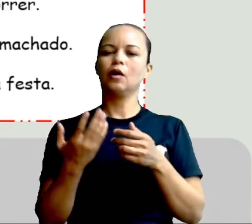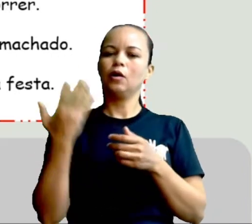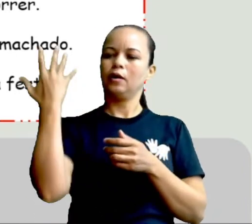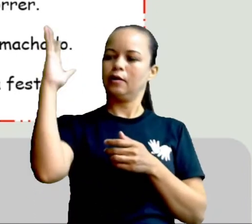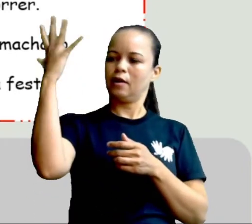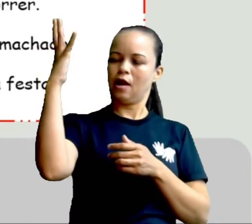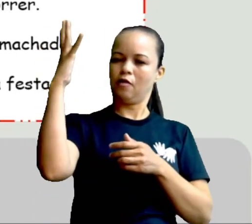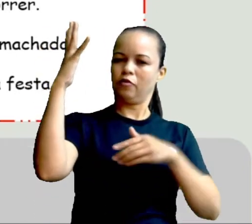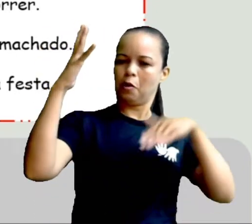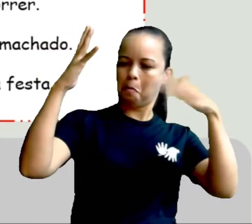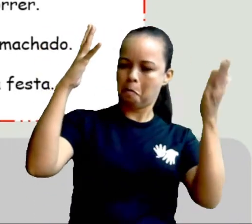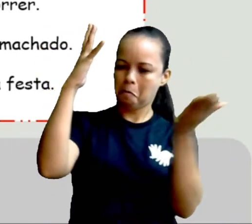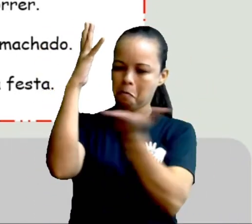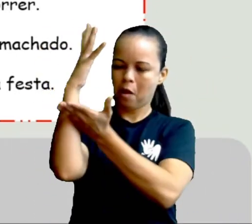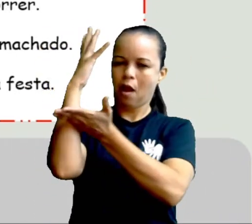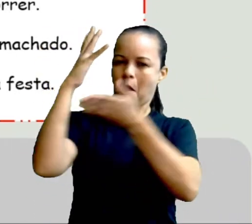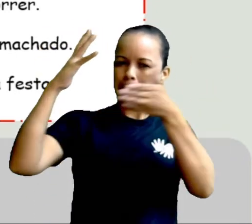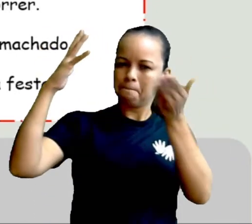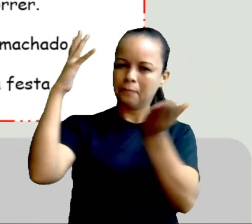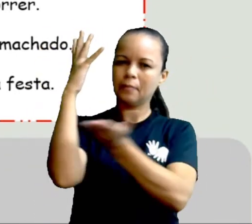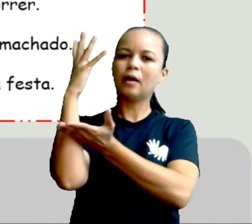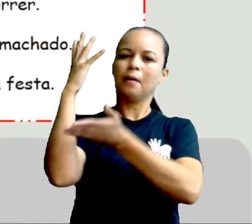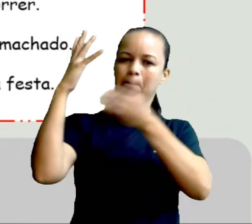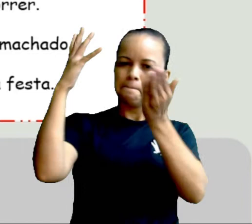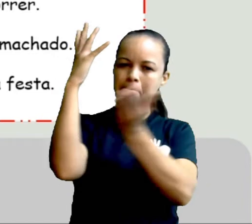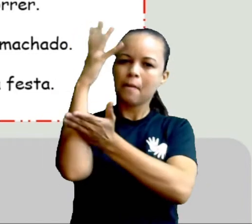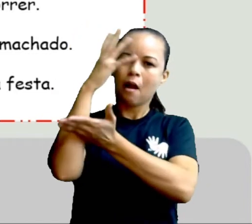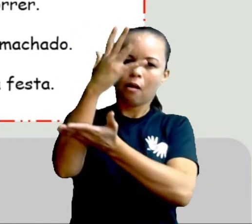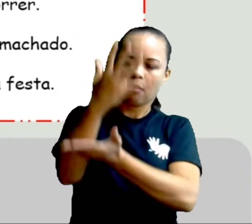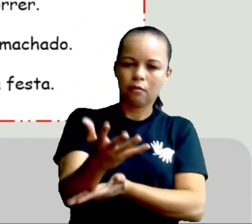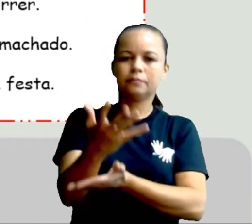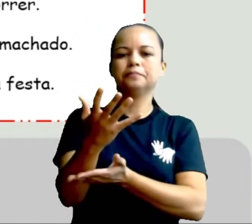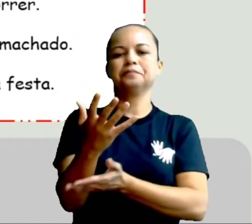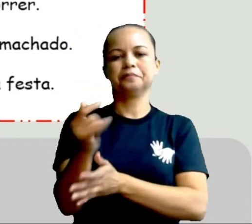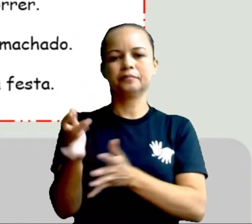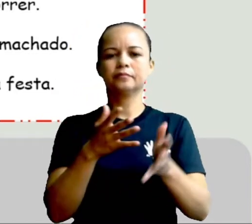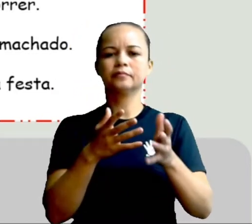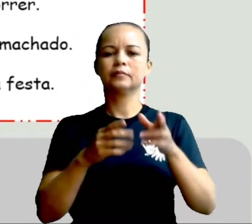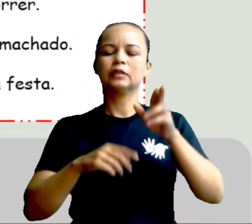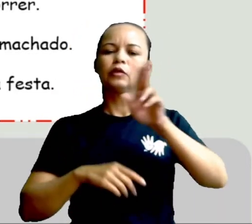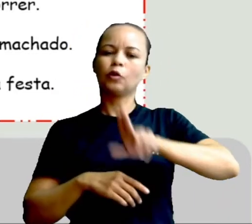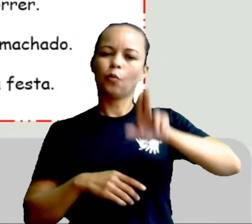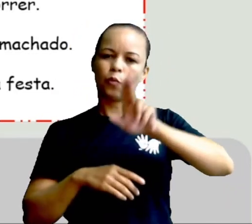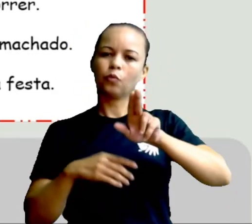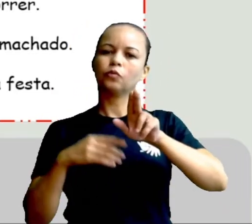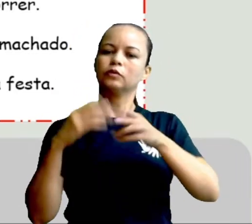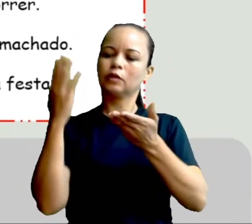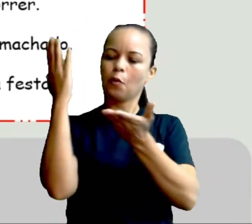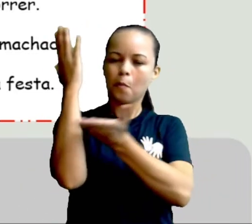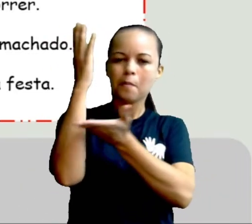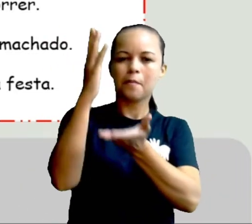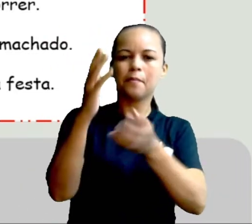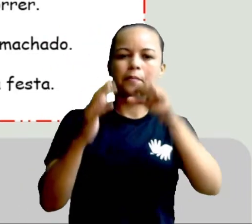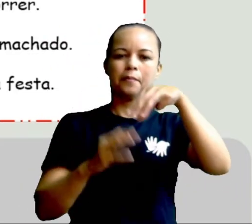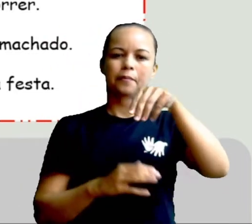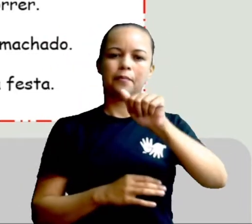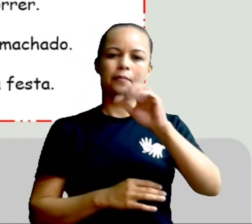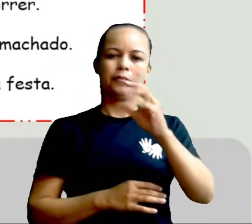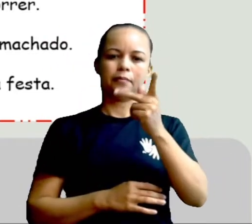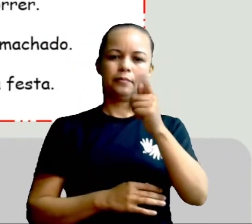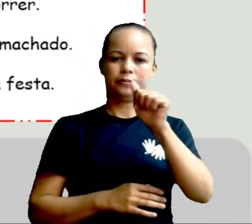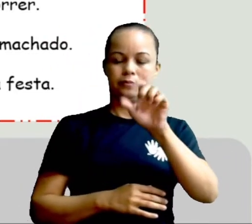árvore com o machado. Então, utilizando o machado, né? O instrumento aí, para que ele usou para cortar a